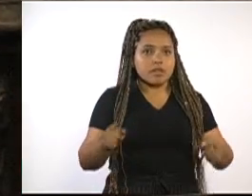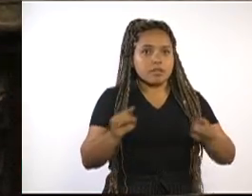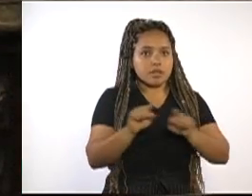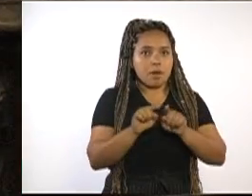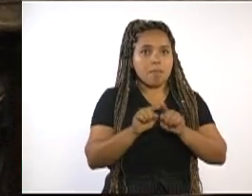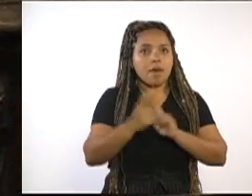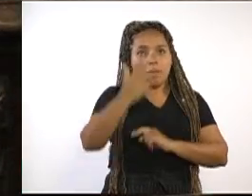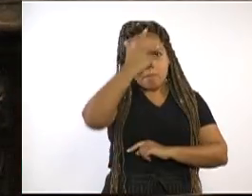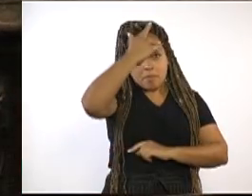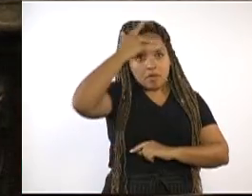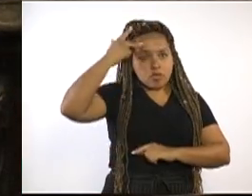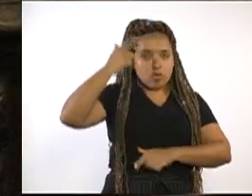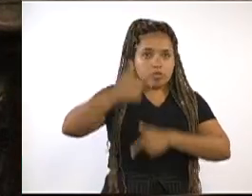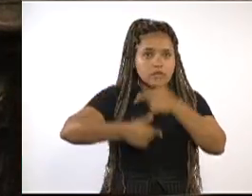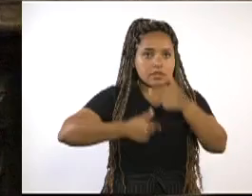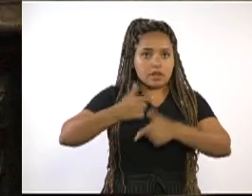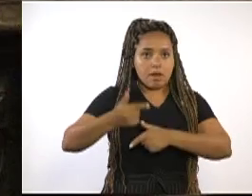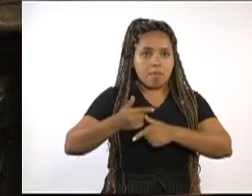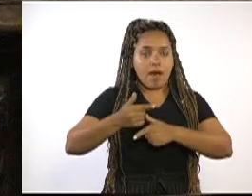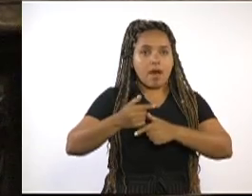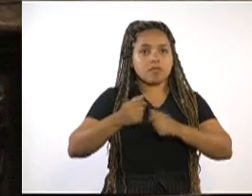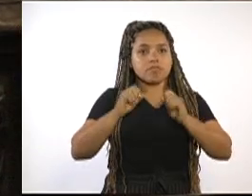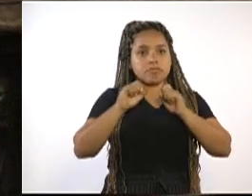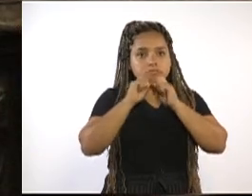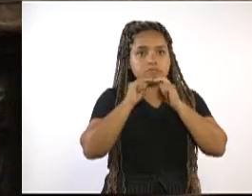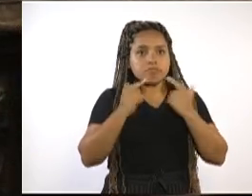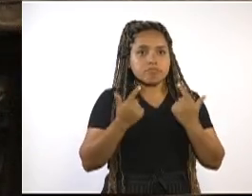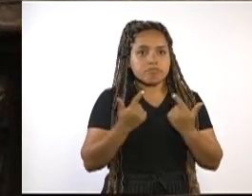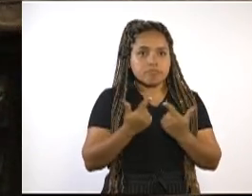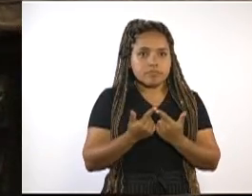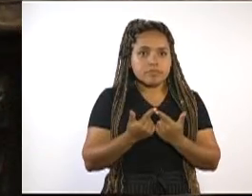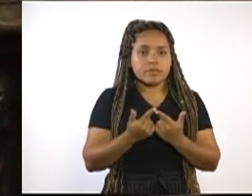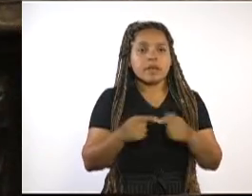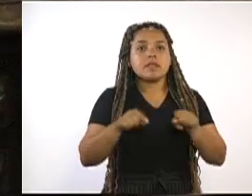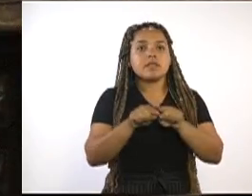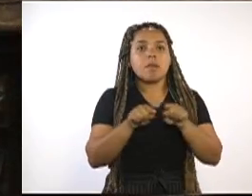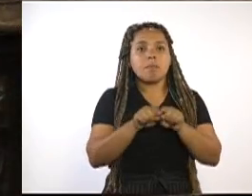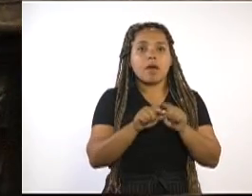funcionários da Assembleia Legislativa do Rio de Janeiro e a imprensa,